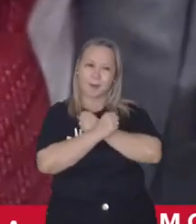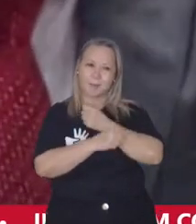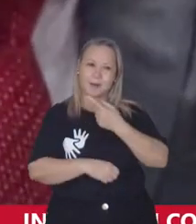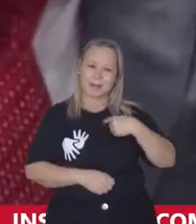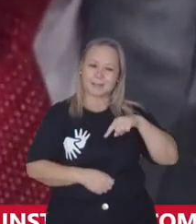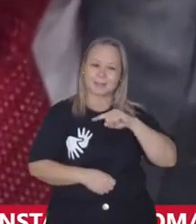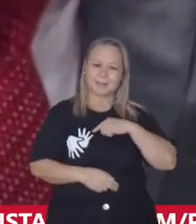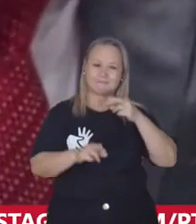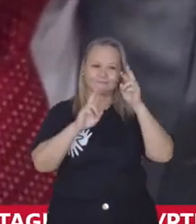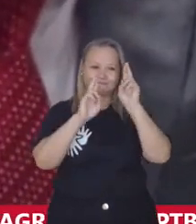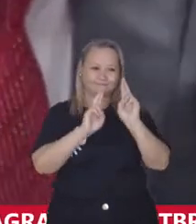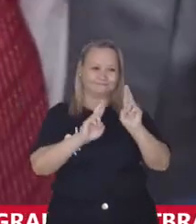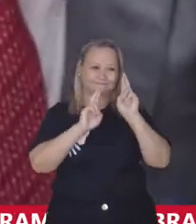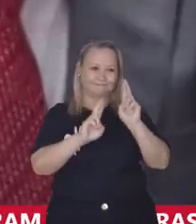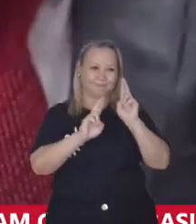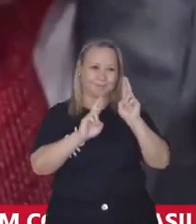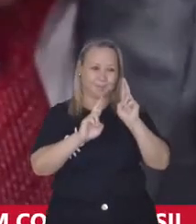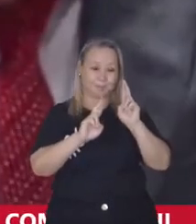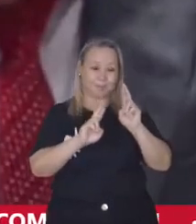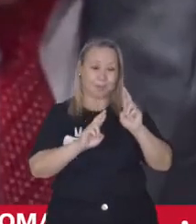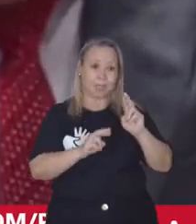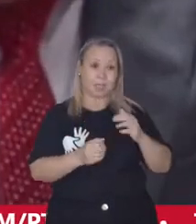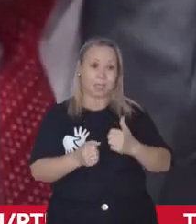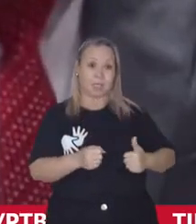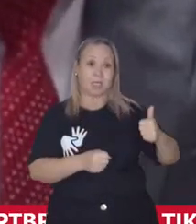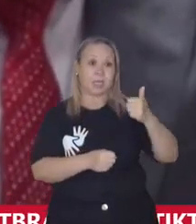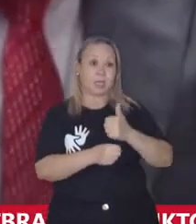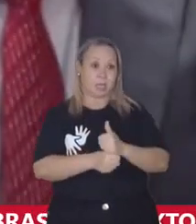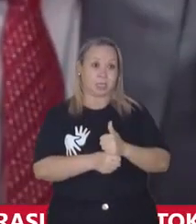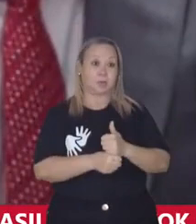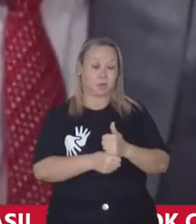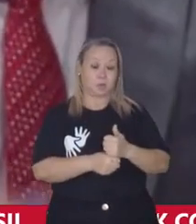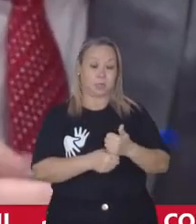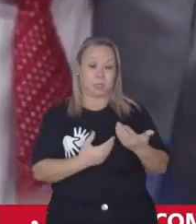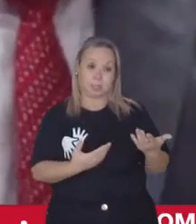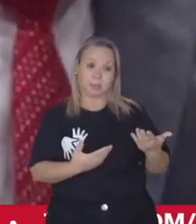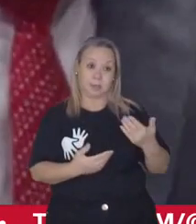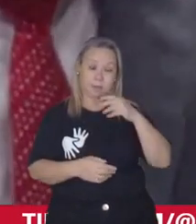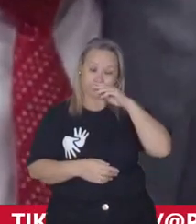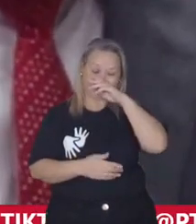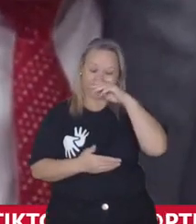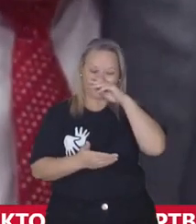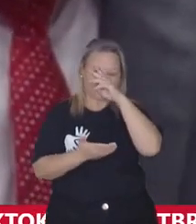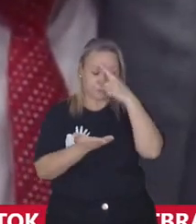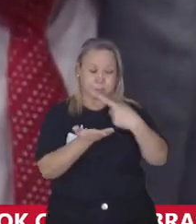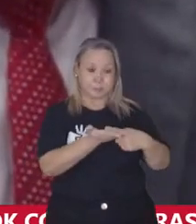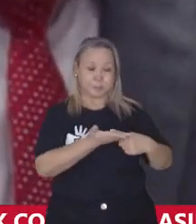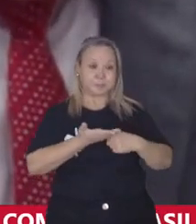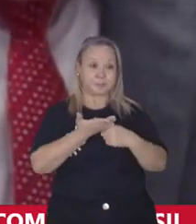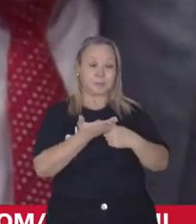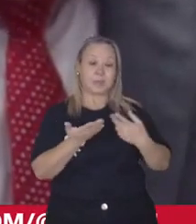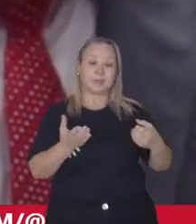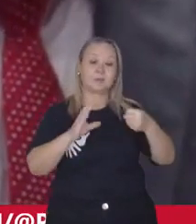de esperança e assumir compromissos. Então, nessa perspectiva,